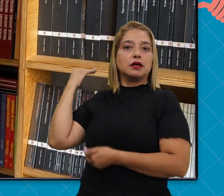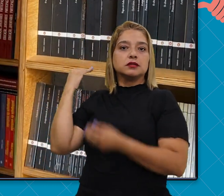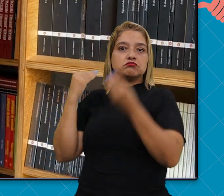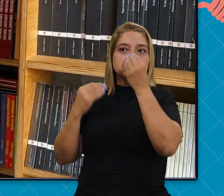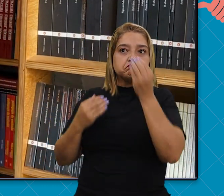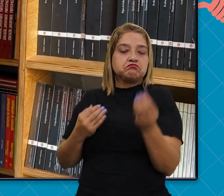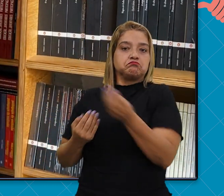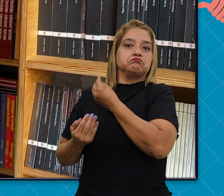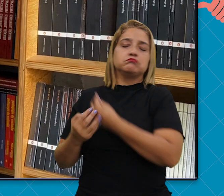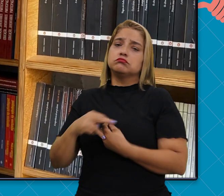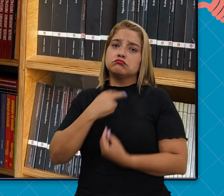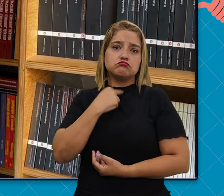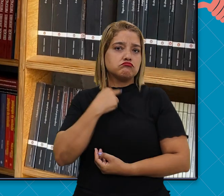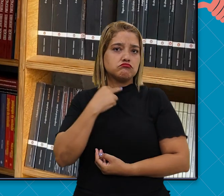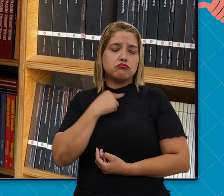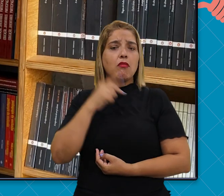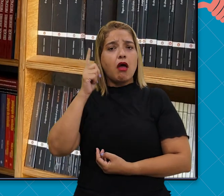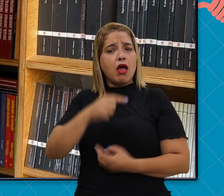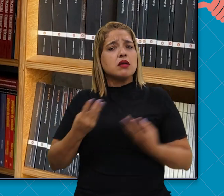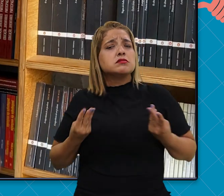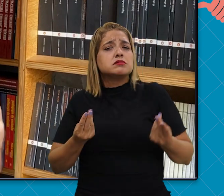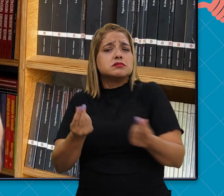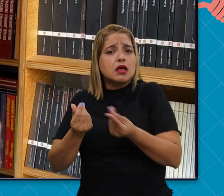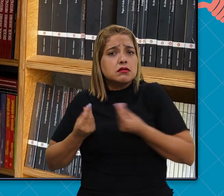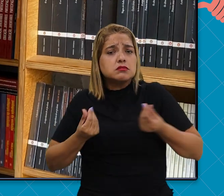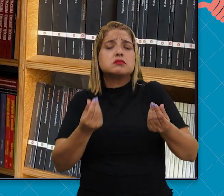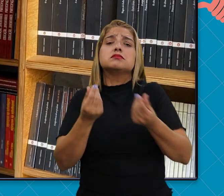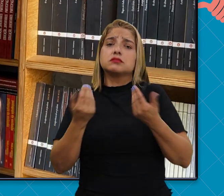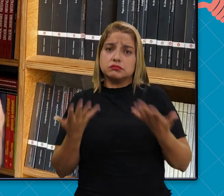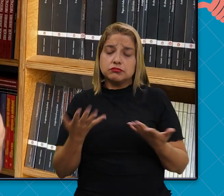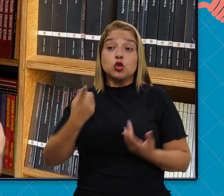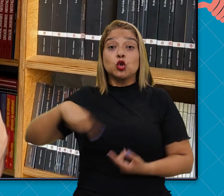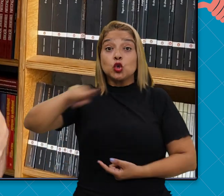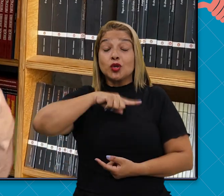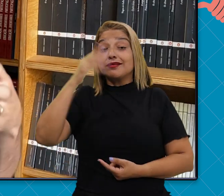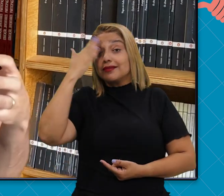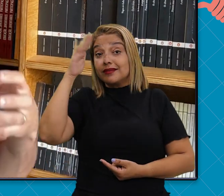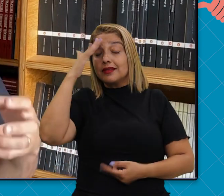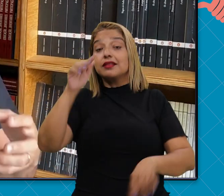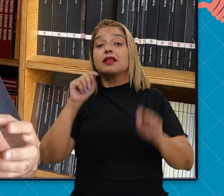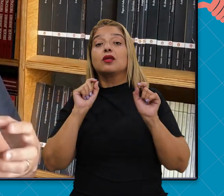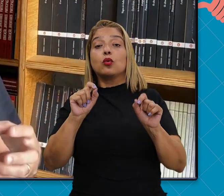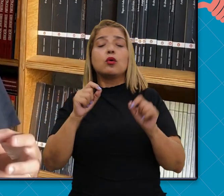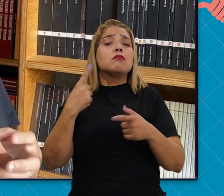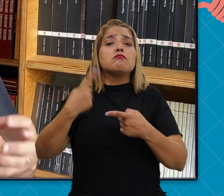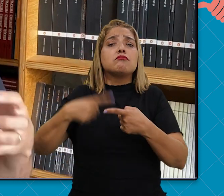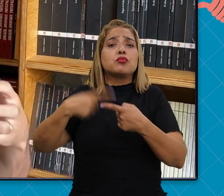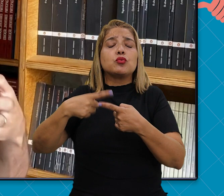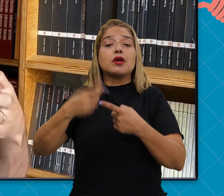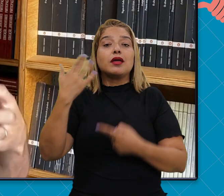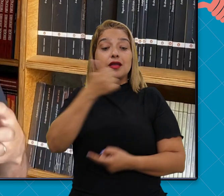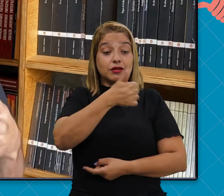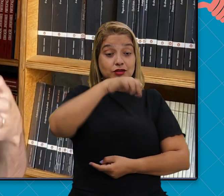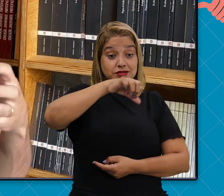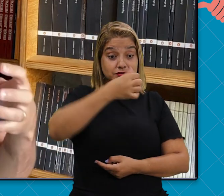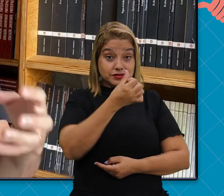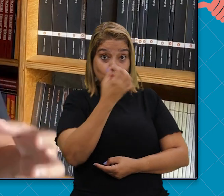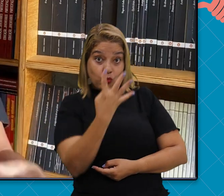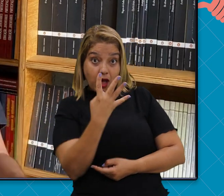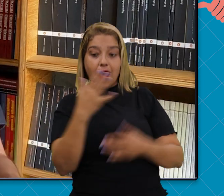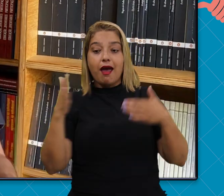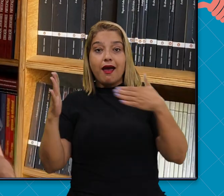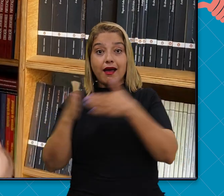passado, que é um passado muito sensível, um passado traumático. Entendermos também por que